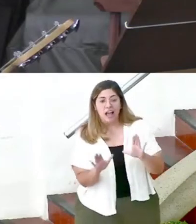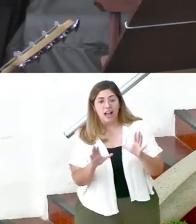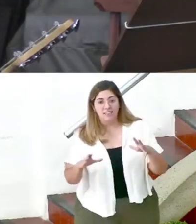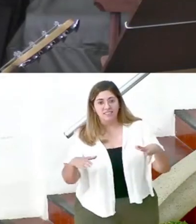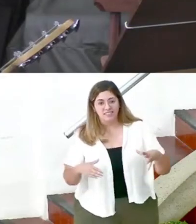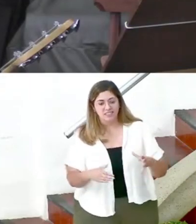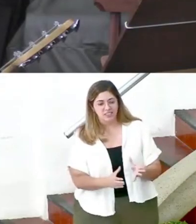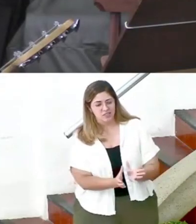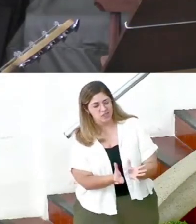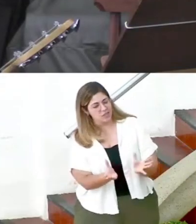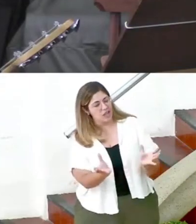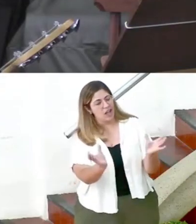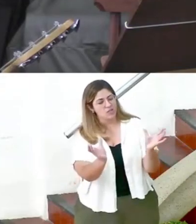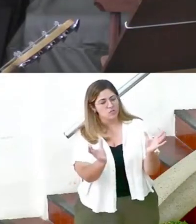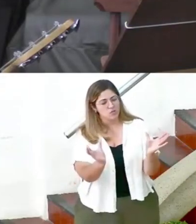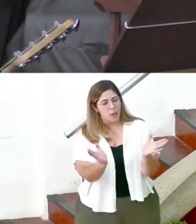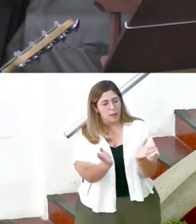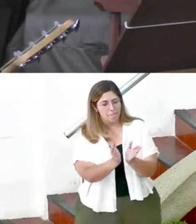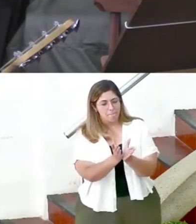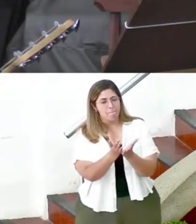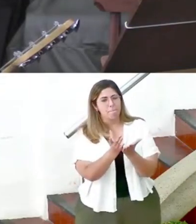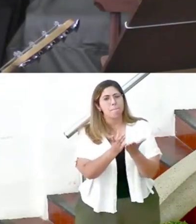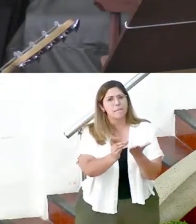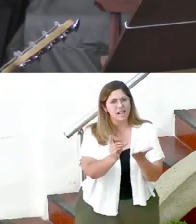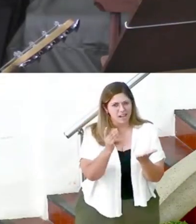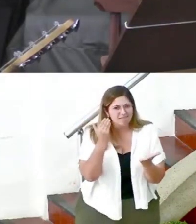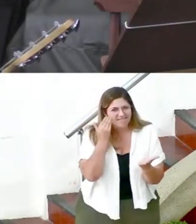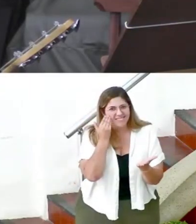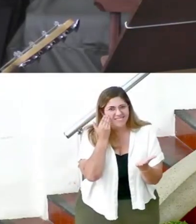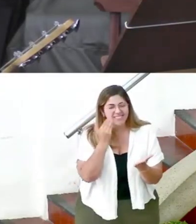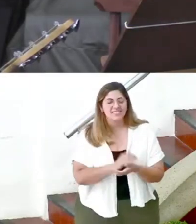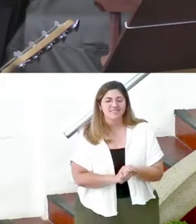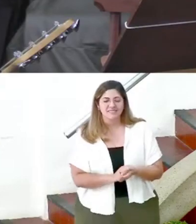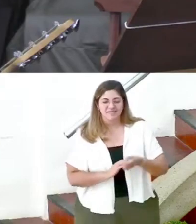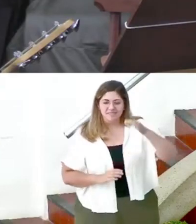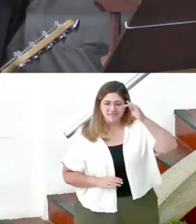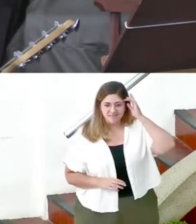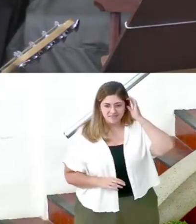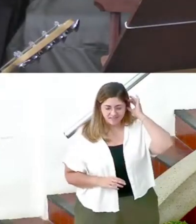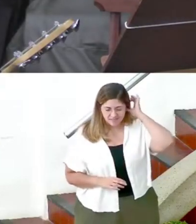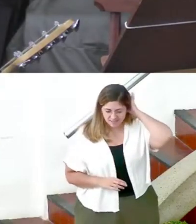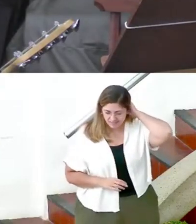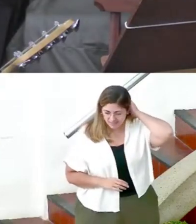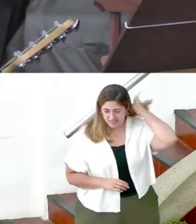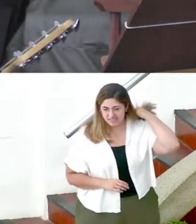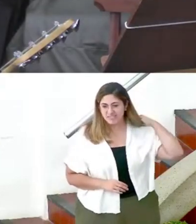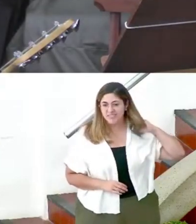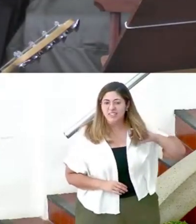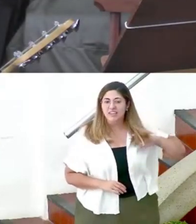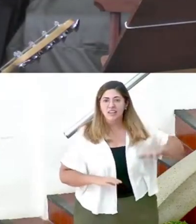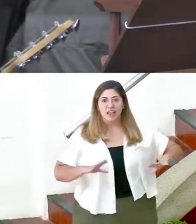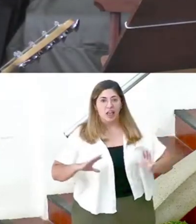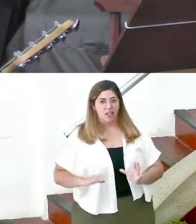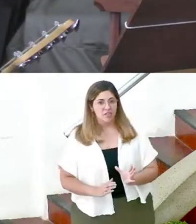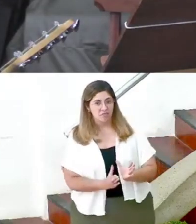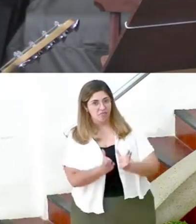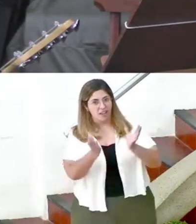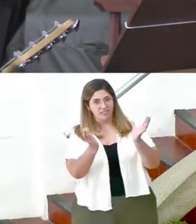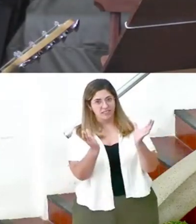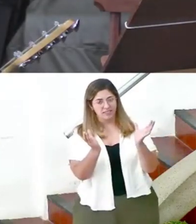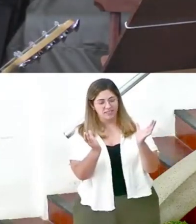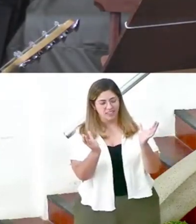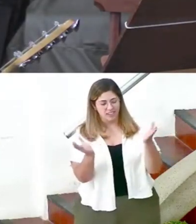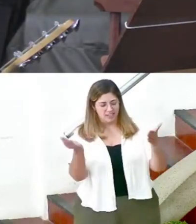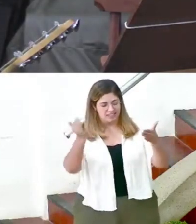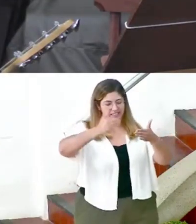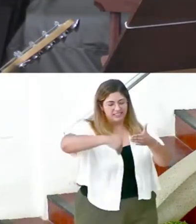dentro. Será que a gente ouve? Às vezes quando a gente esquece, né? Tipo lá na casa, eu estou com a minha Bíblia aqui, o vaso é meio grande, vou deixar aqui dentro.